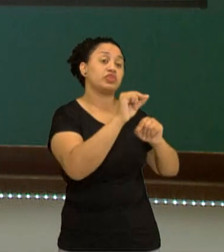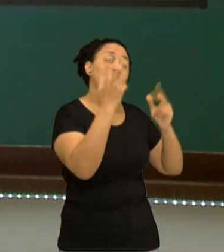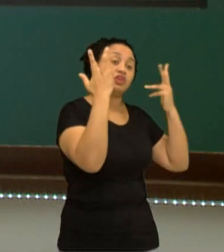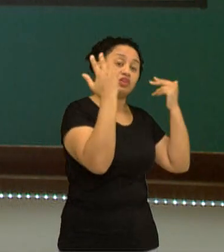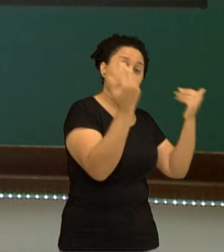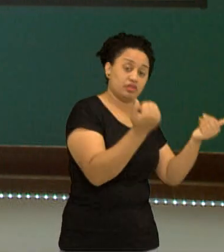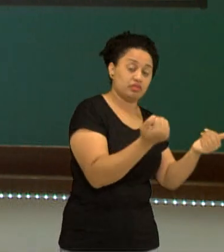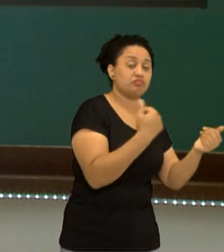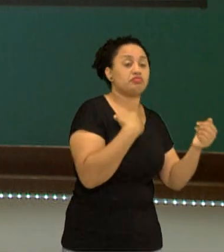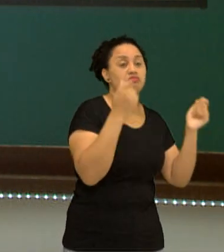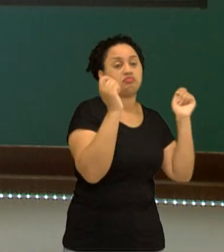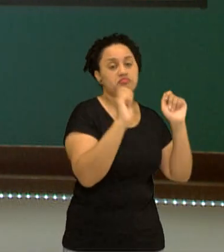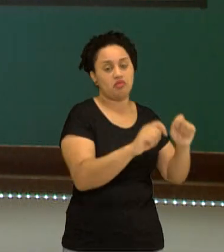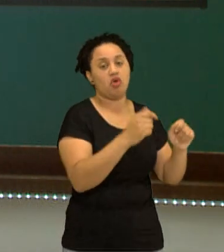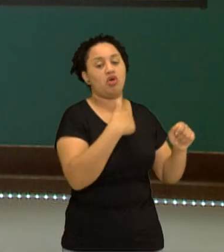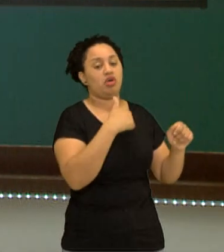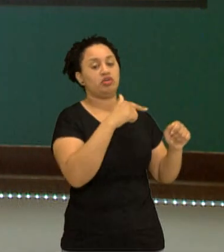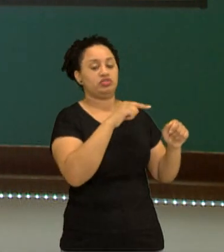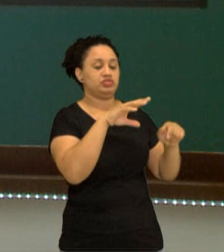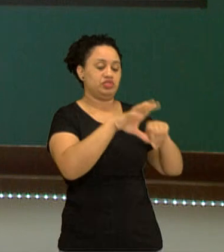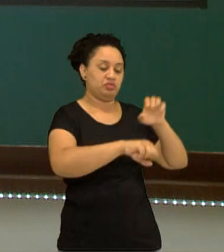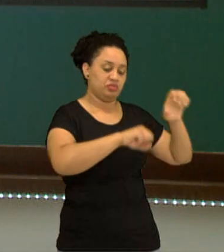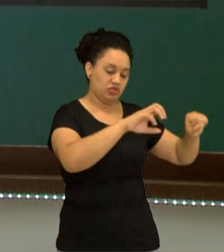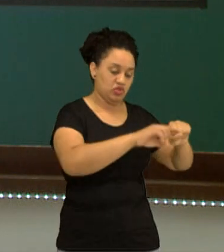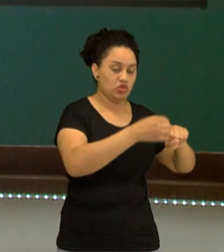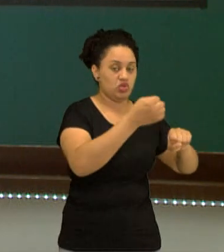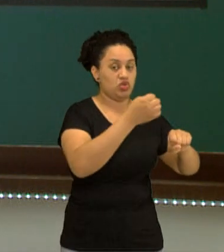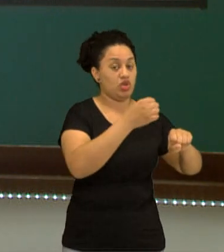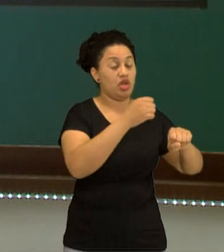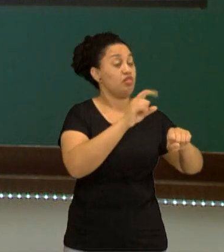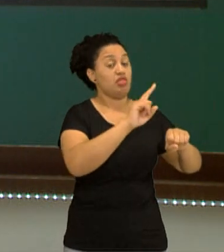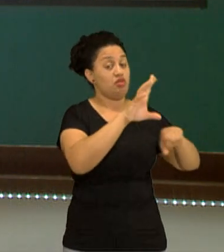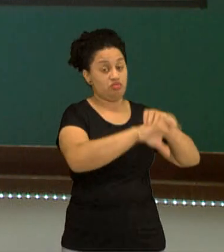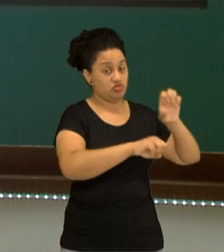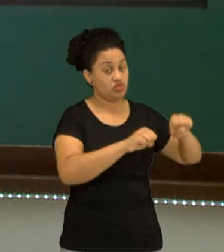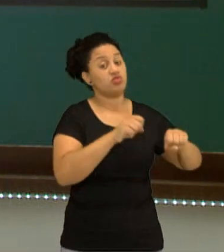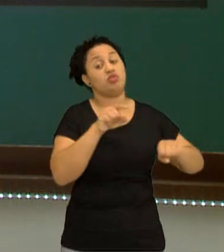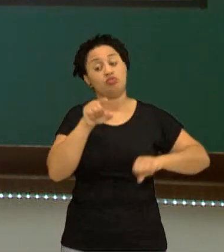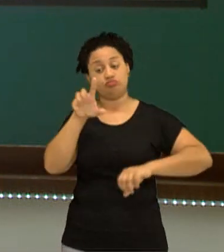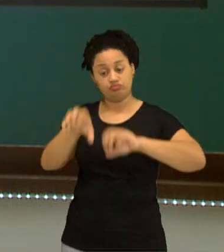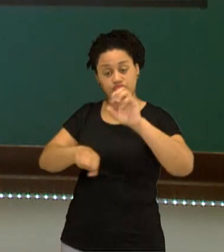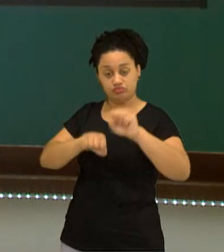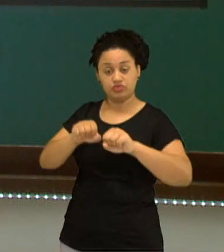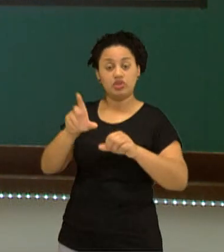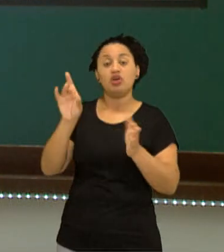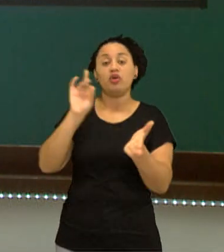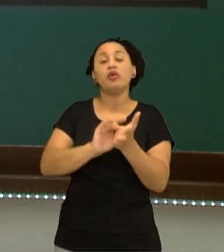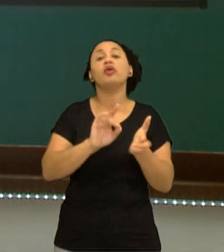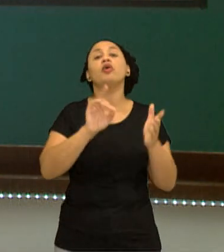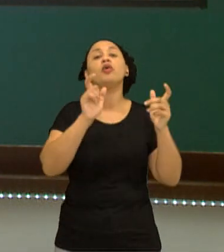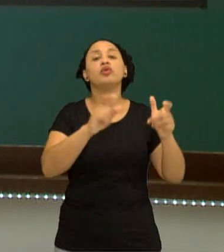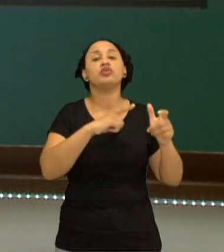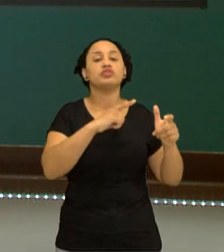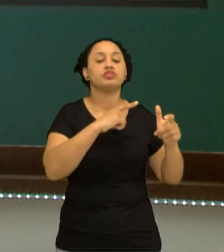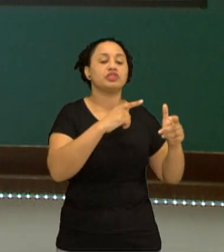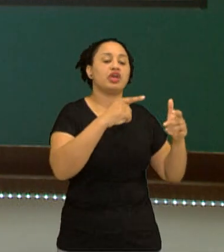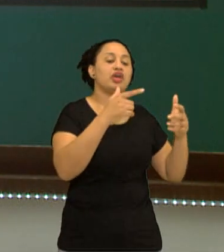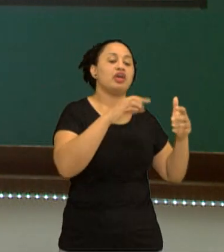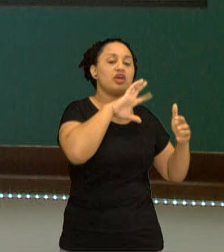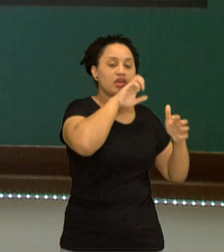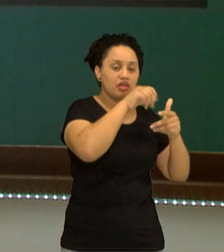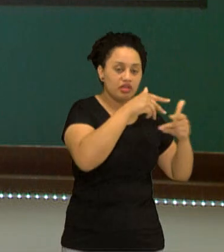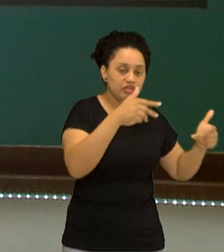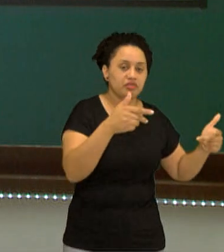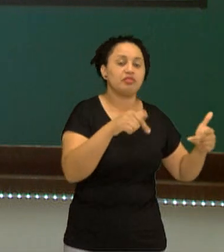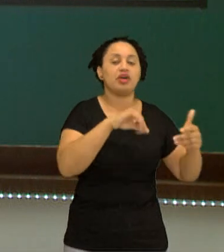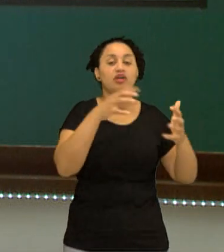que pode ser manufaturado ou não manufaturado, e a sua origem vegetal,